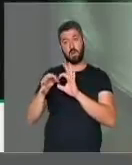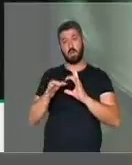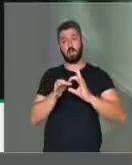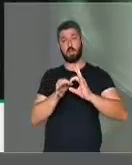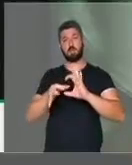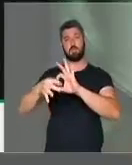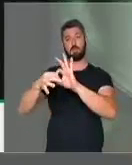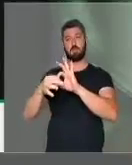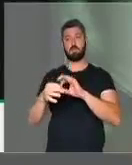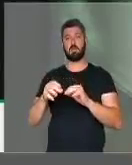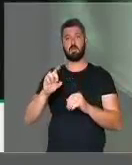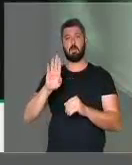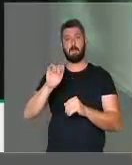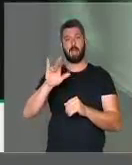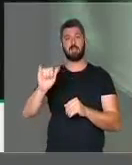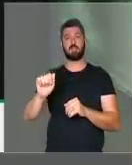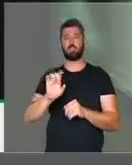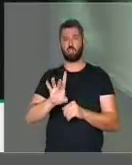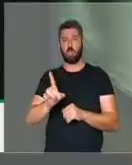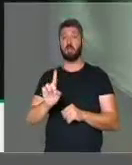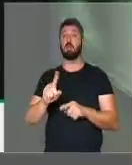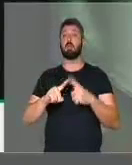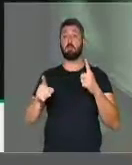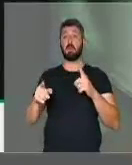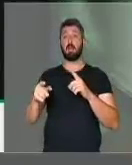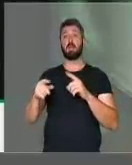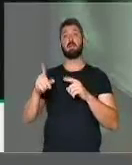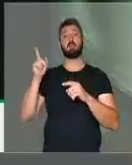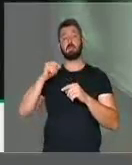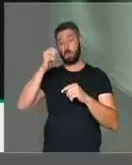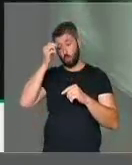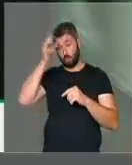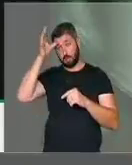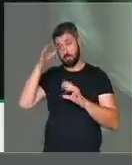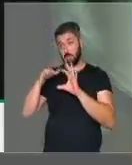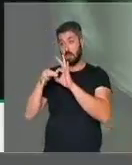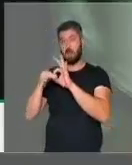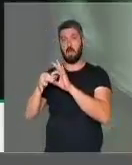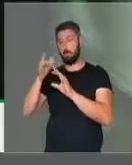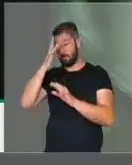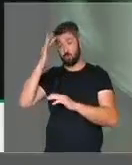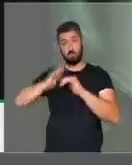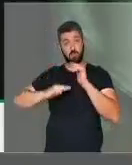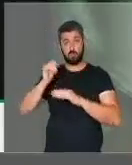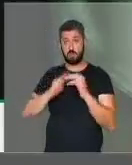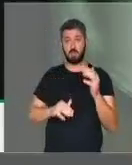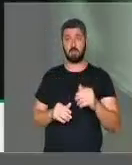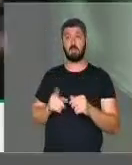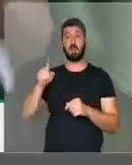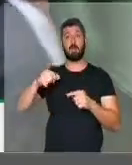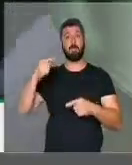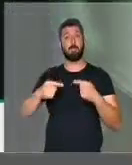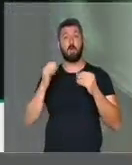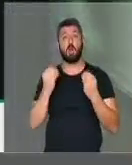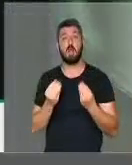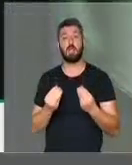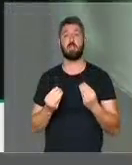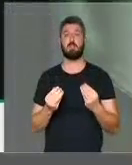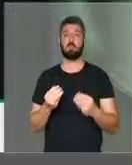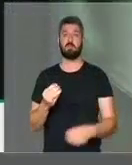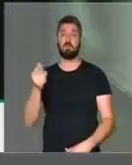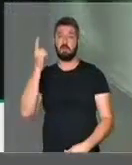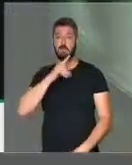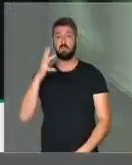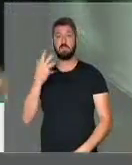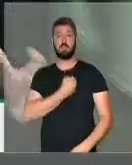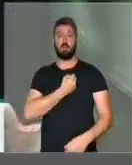interligação não apenas de bacias, essa interligação de conhecimento, de pessoas, de políticas, para que a